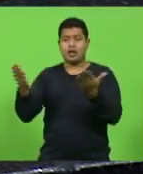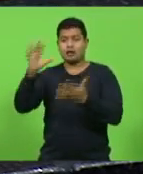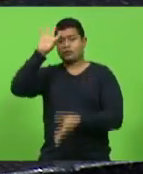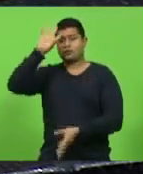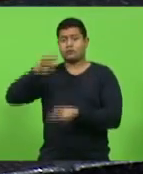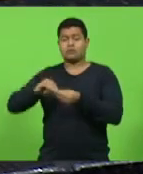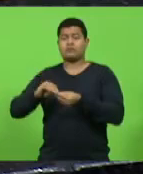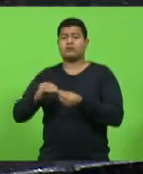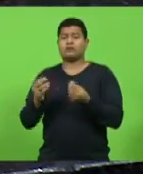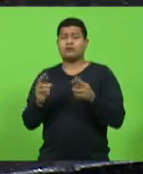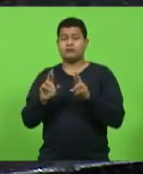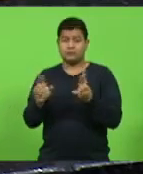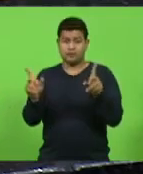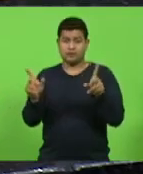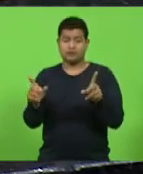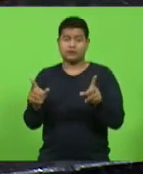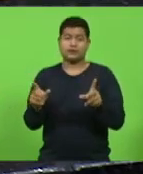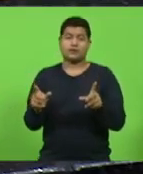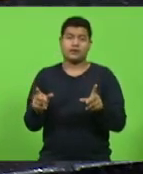diversa?